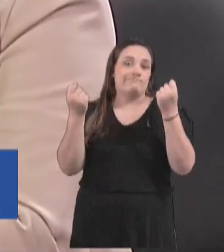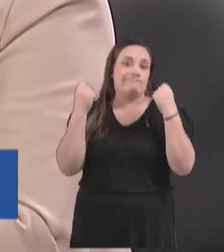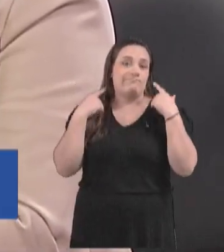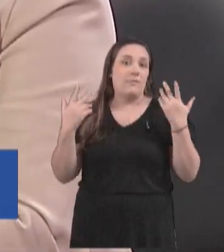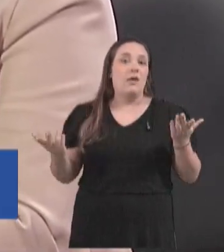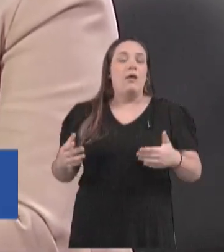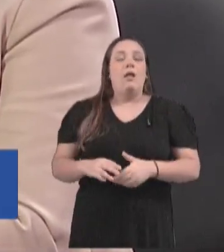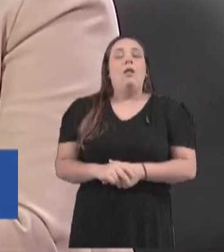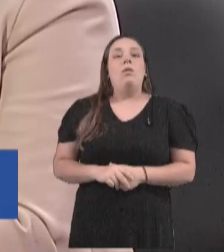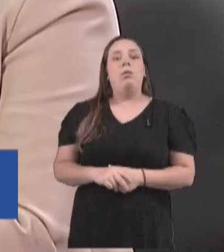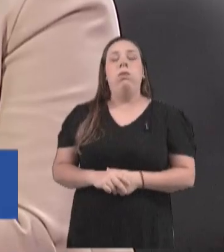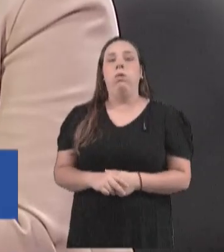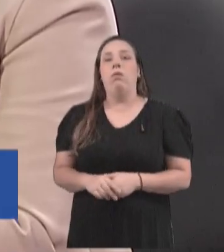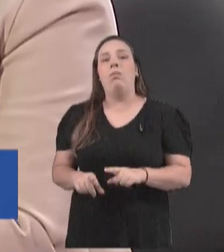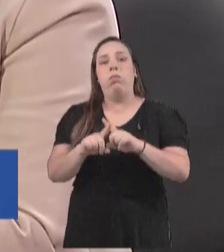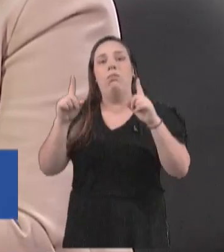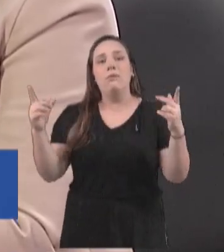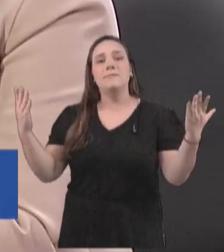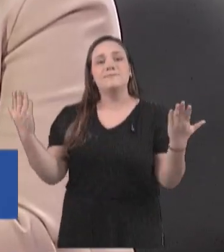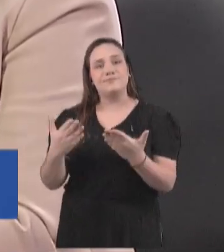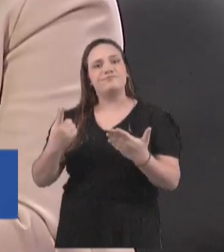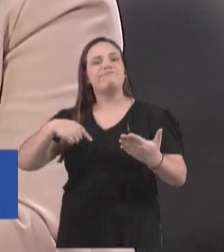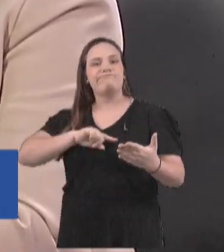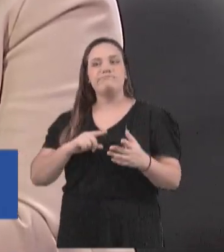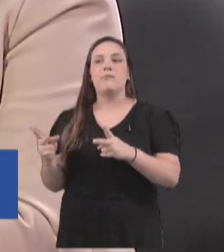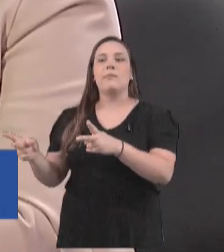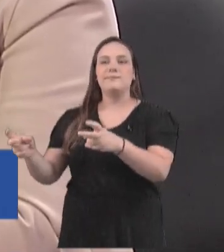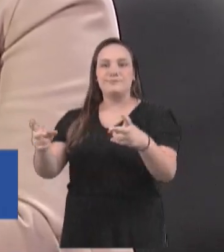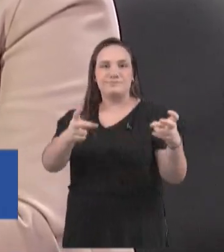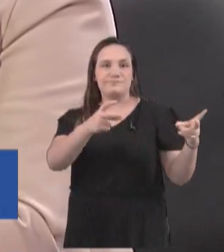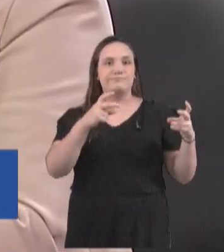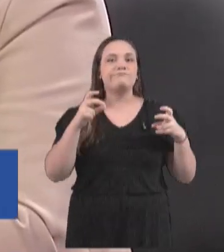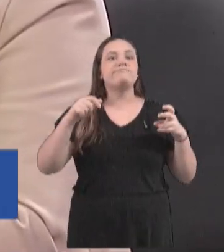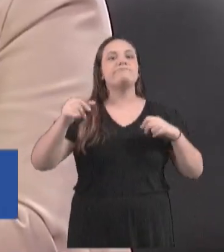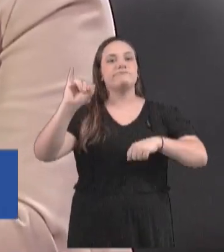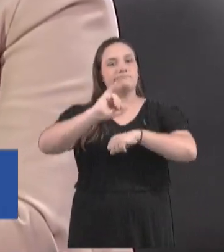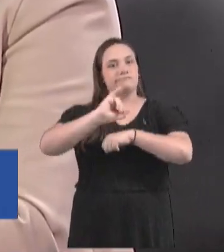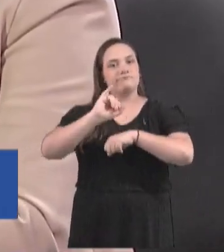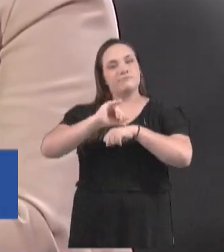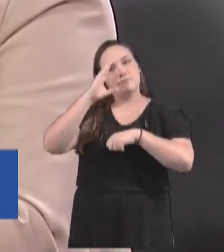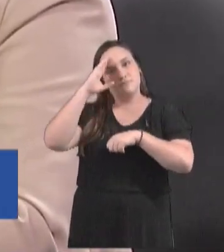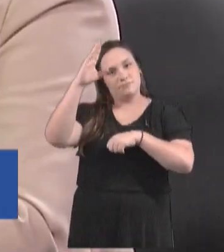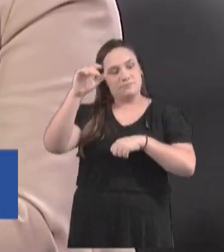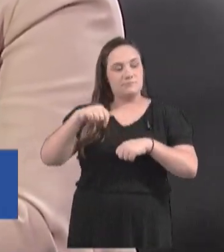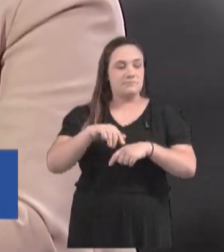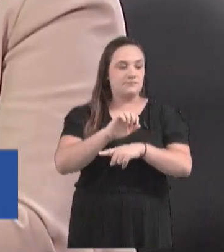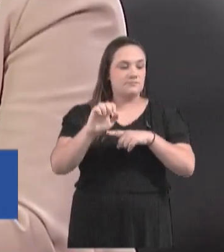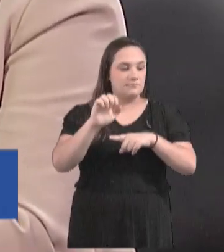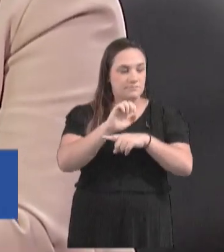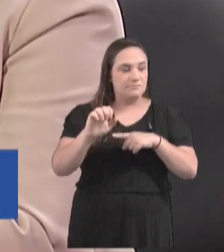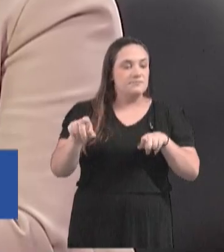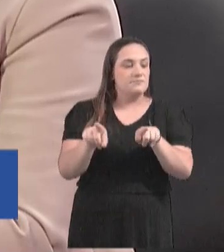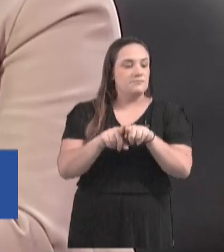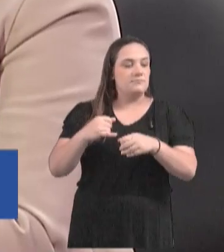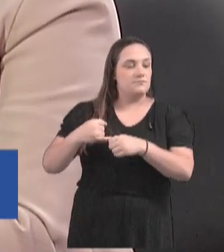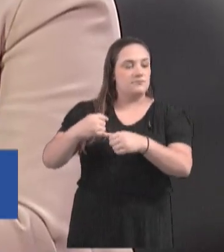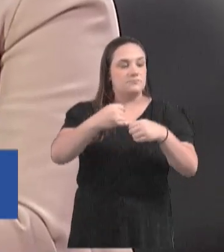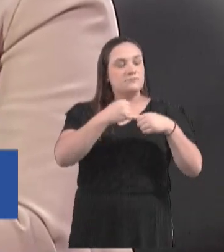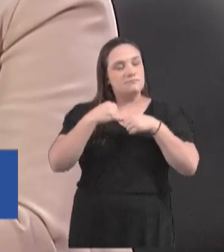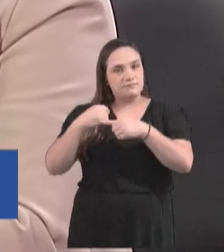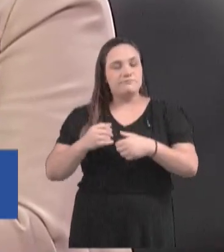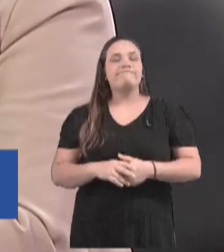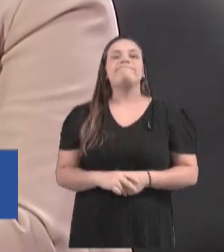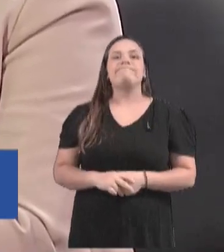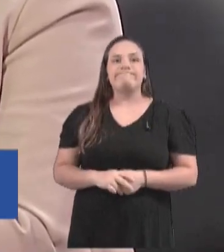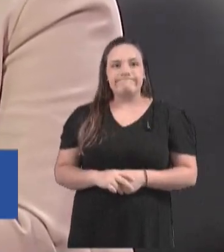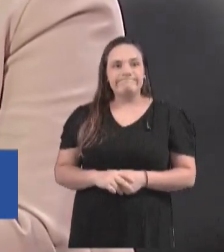não ouvimos, mas agora nós estamos percebendo, né, na nossa capital, inclusive, no nosso estado, no nosso interior,